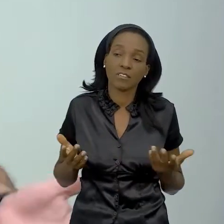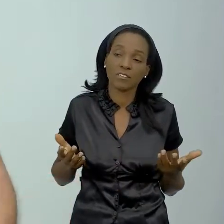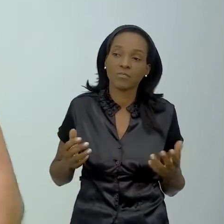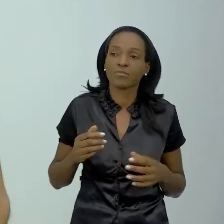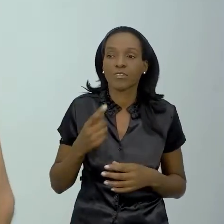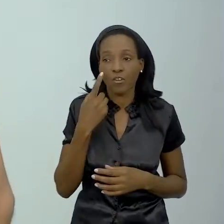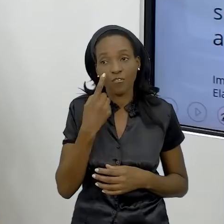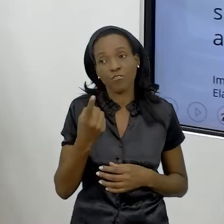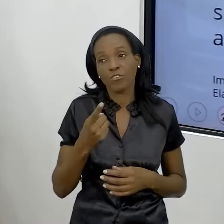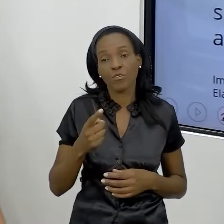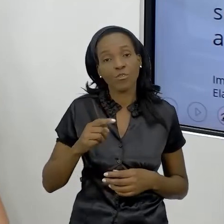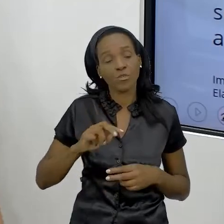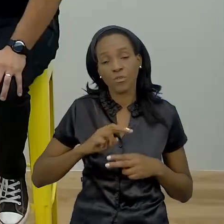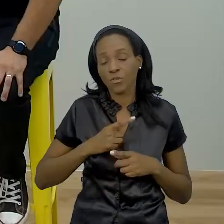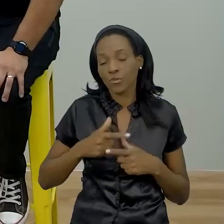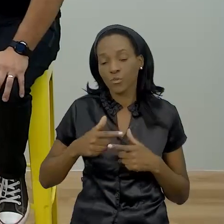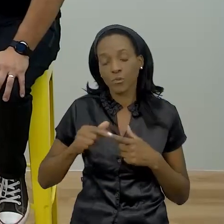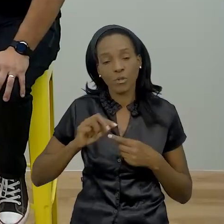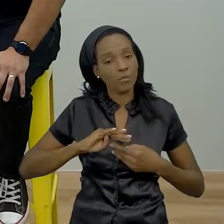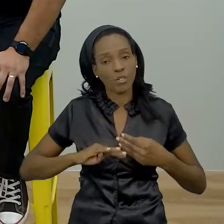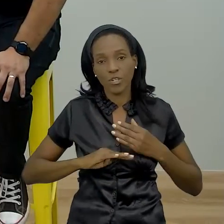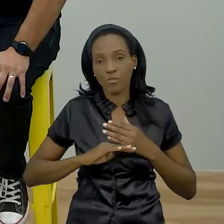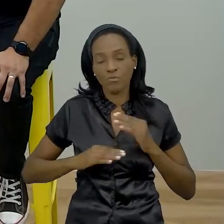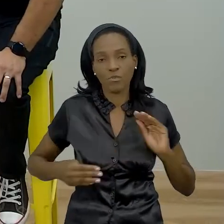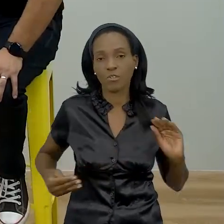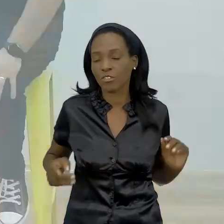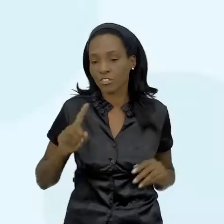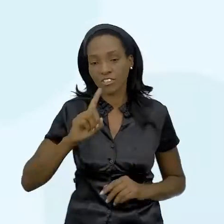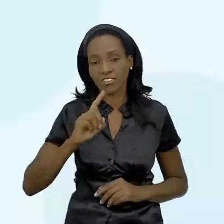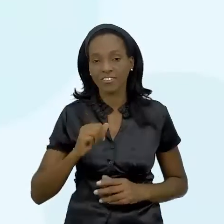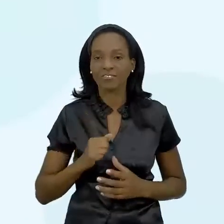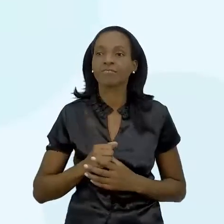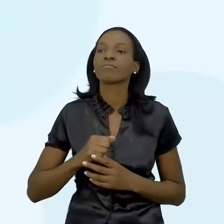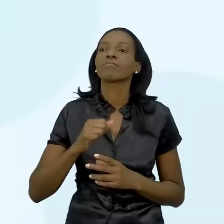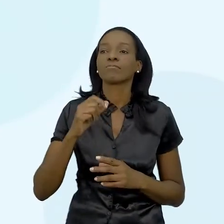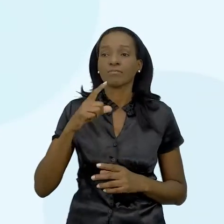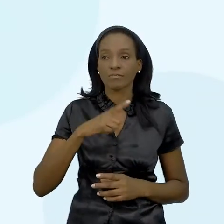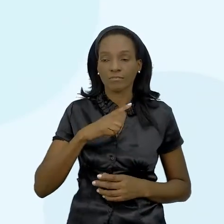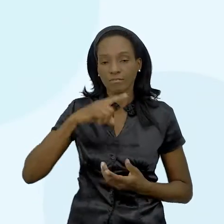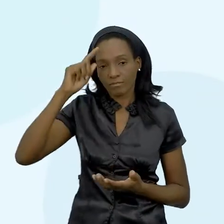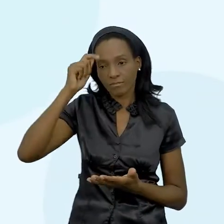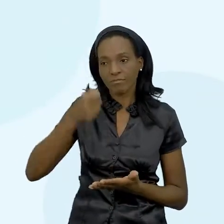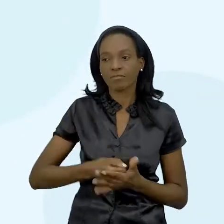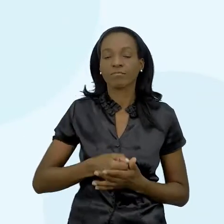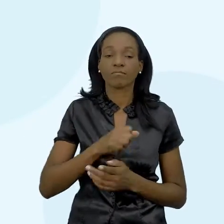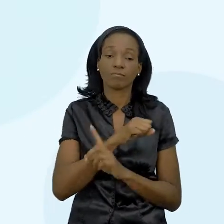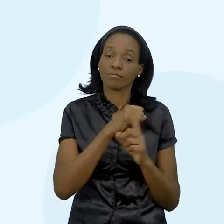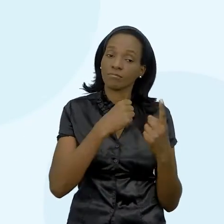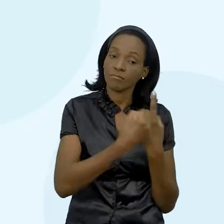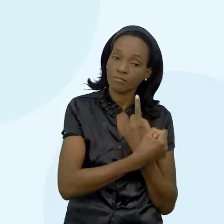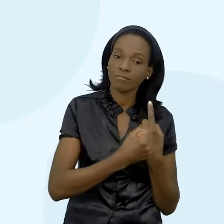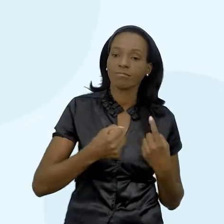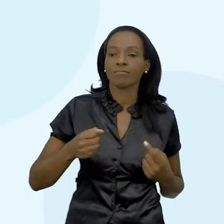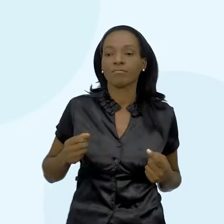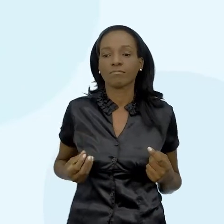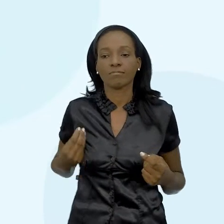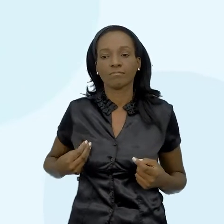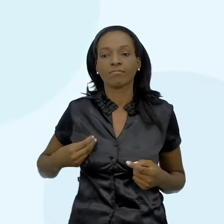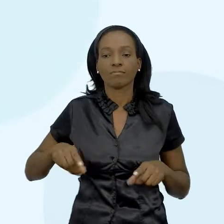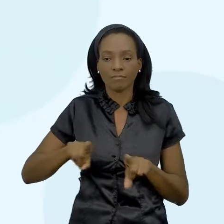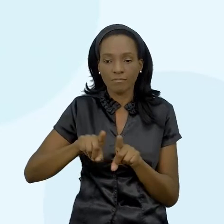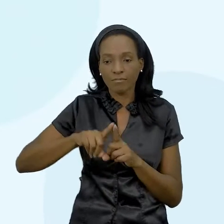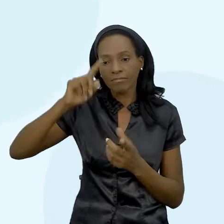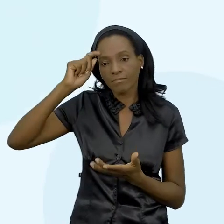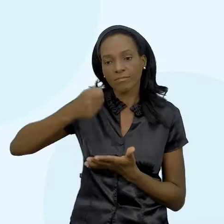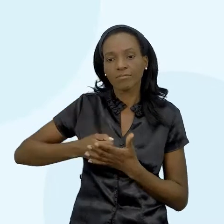é... E também a gente tem o determinismo social, né? Que ele fala que a sociedade onde a gente vive também determina a